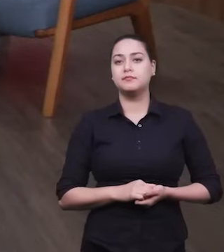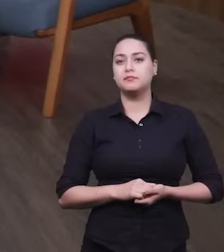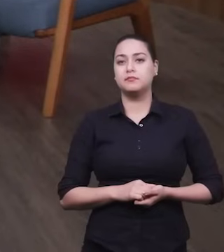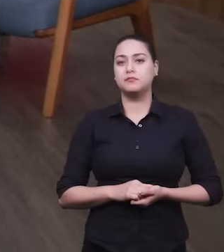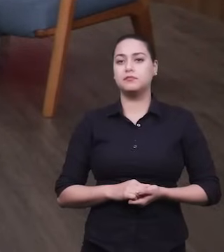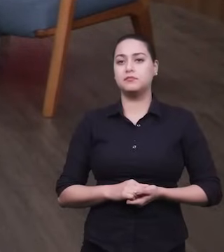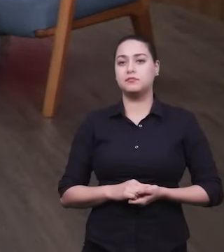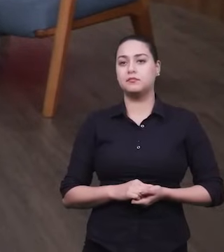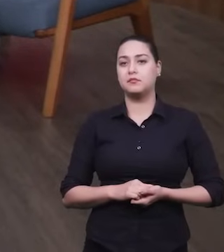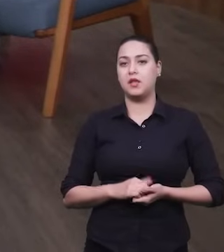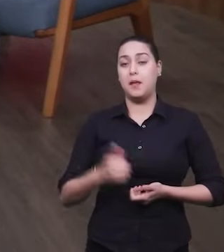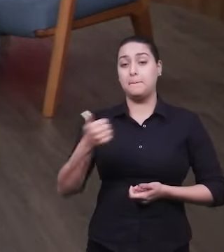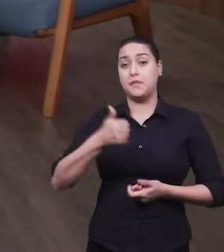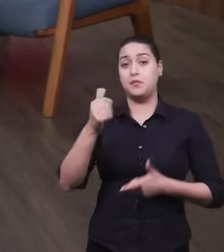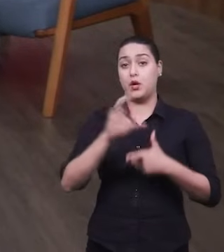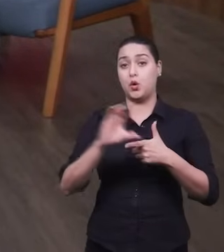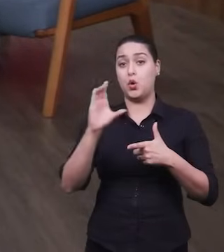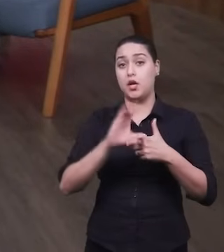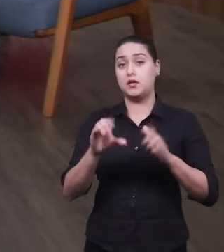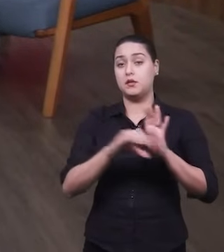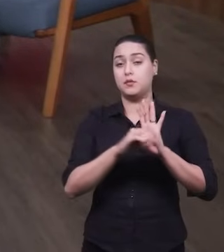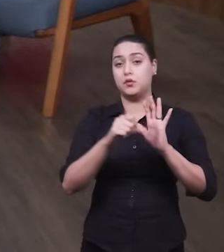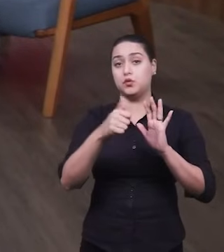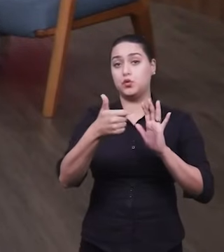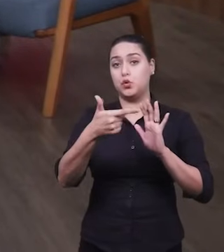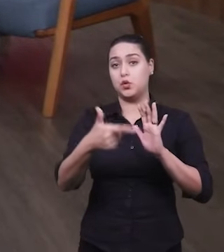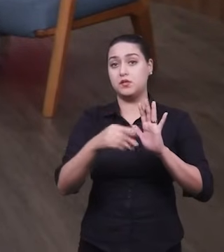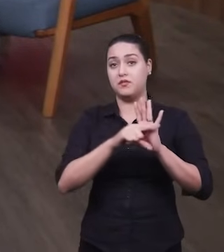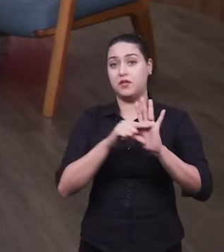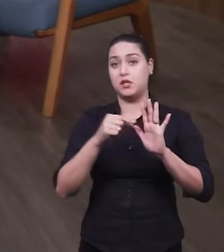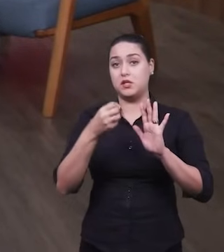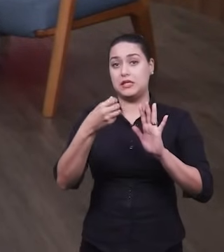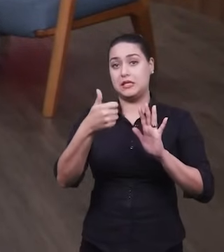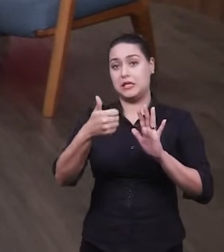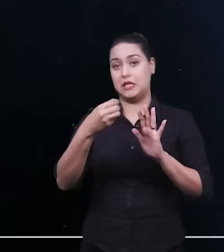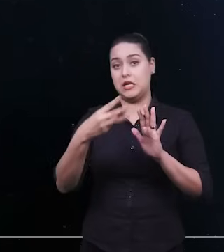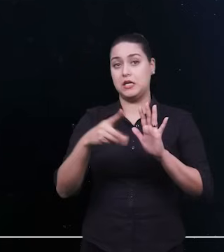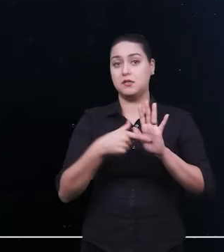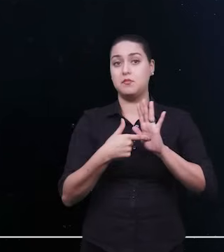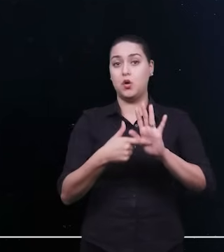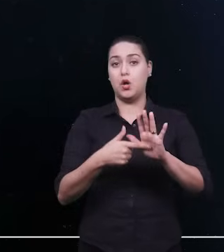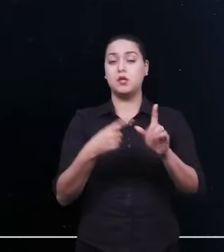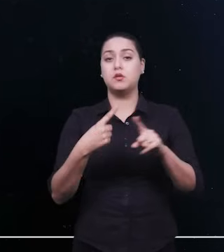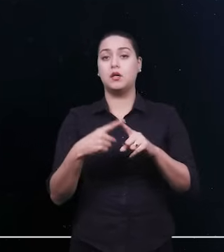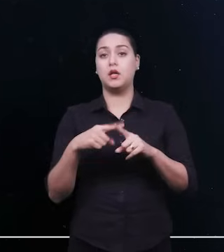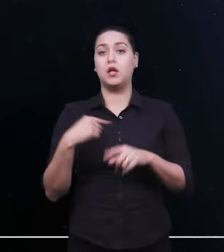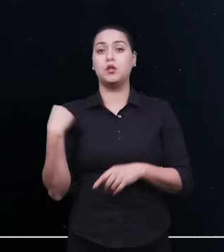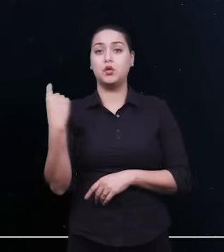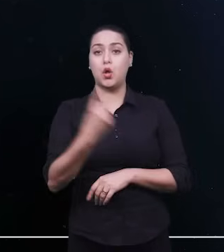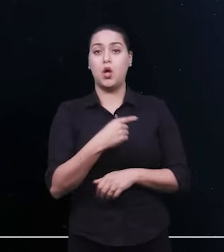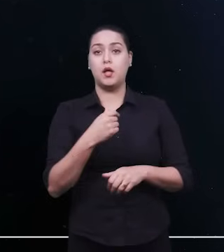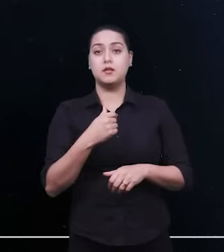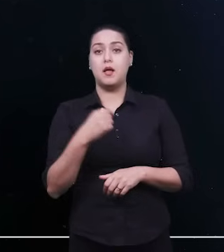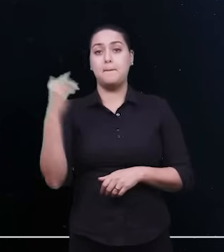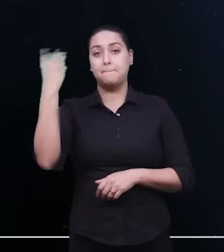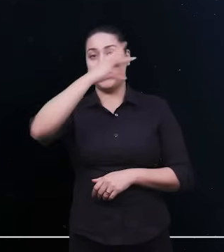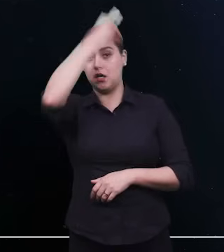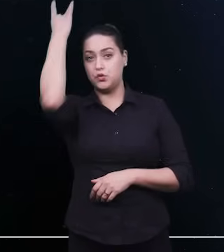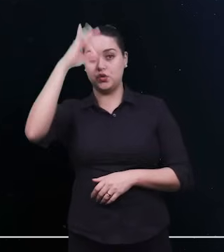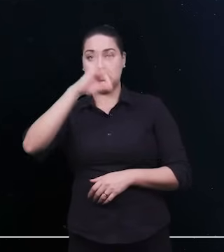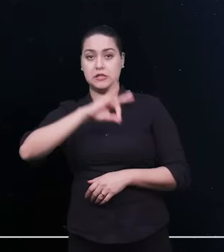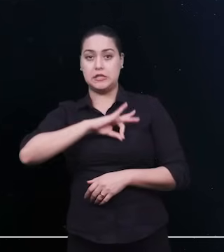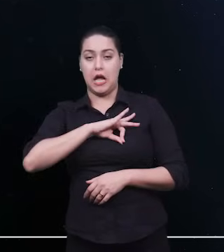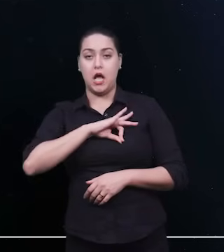Glória a Jesus. Bom, 1 Coríntios 12, 13 diz assim: pois todos nós fomos batizados em